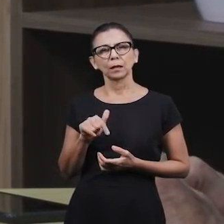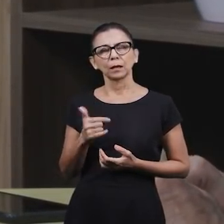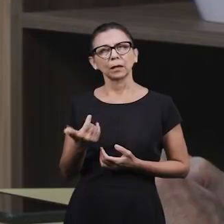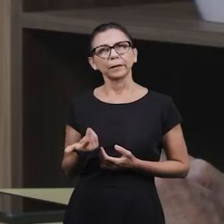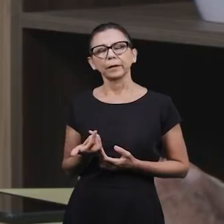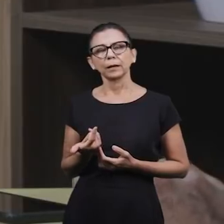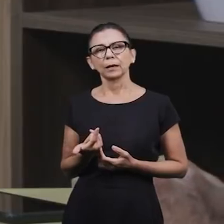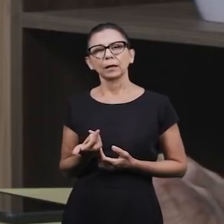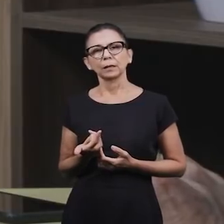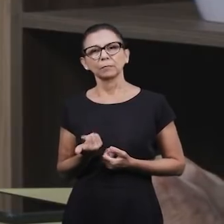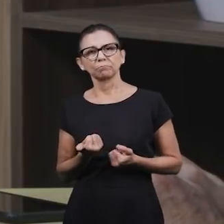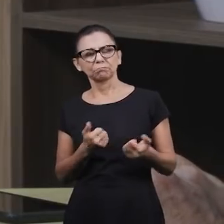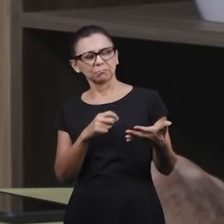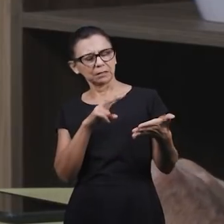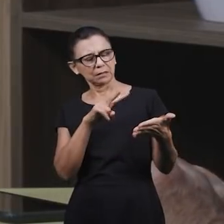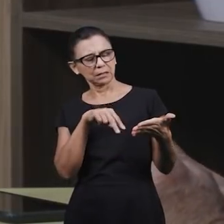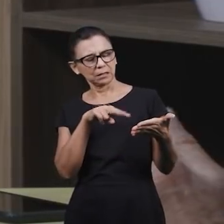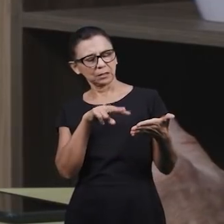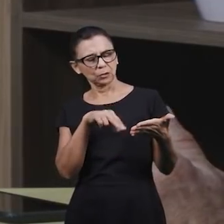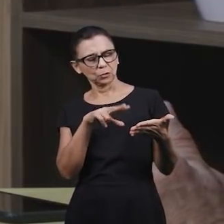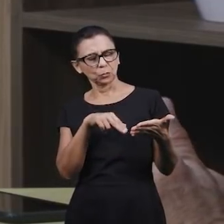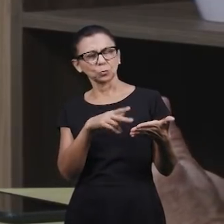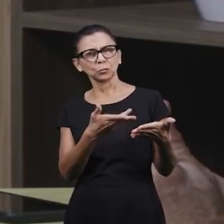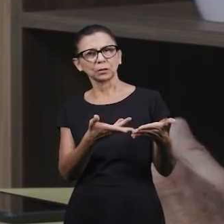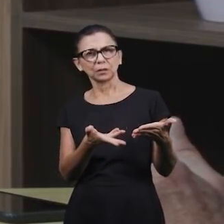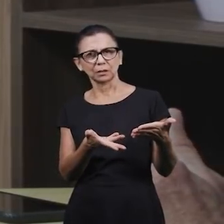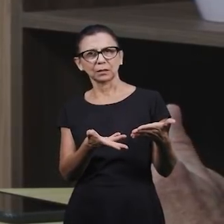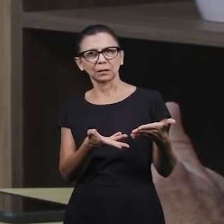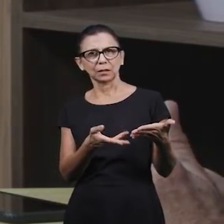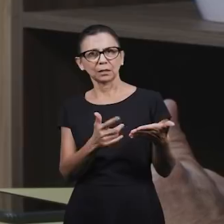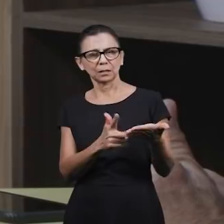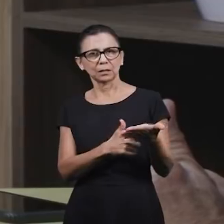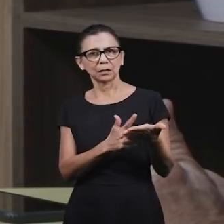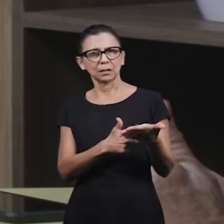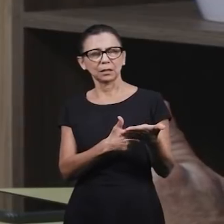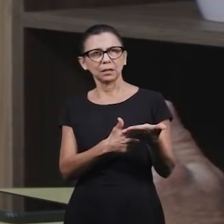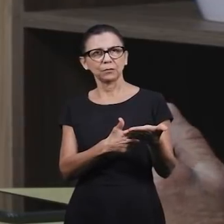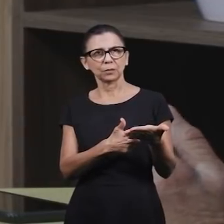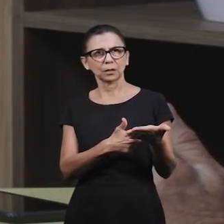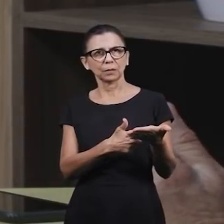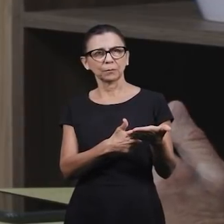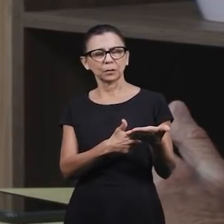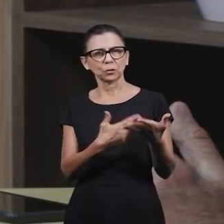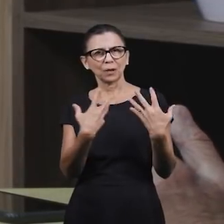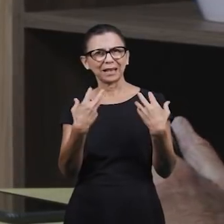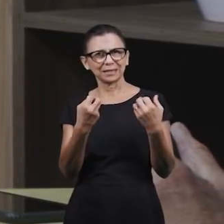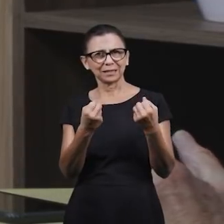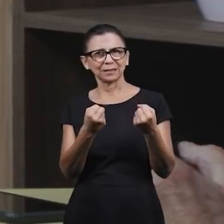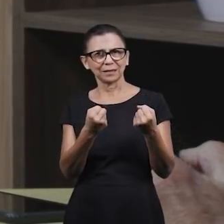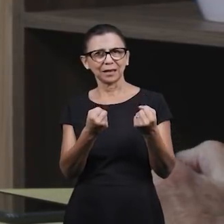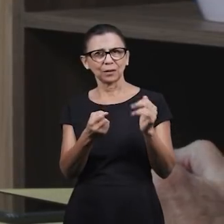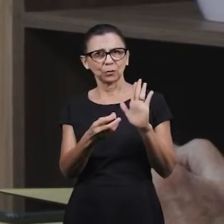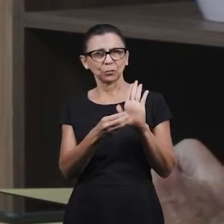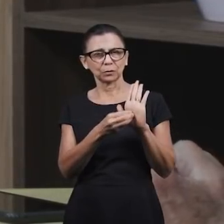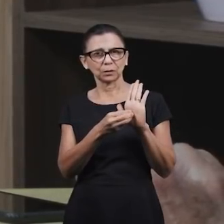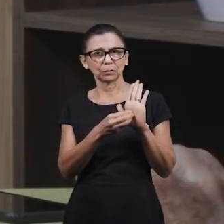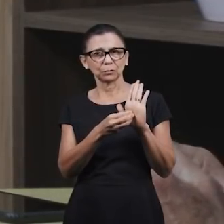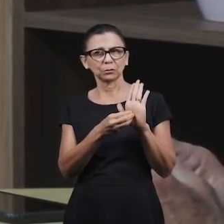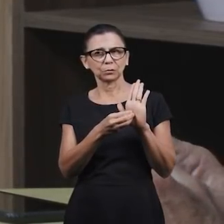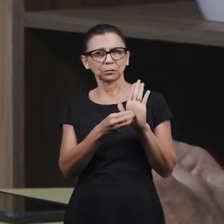o próprio ato de colocar esta informação e esse conteúdo dentro da mente, da pessoa aceitar esse conteúdo dentro da